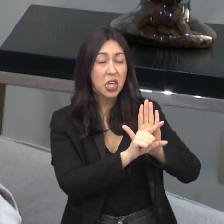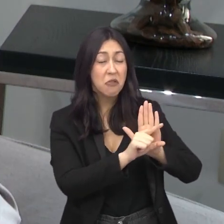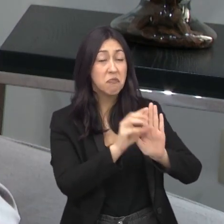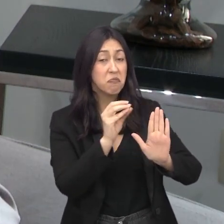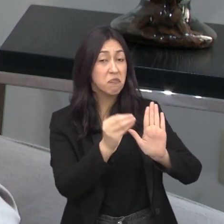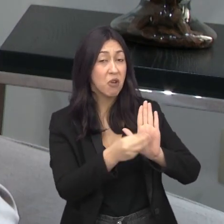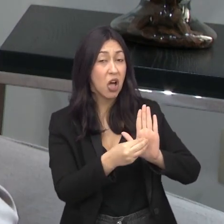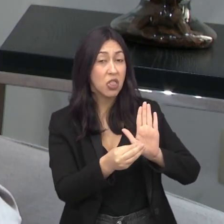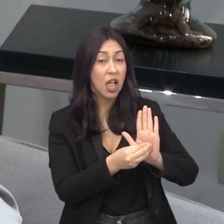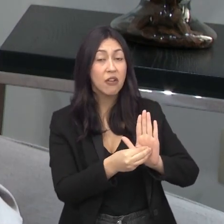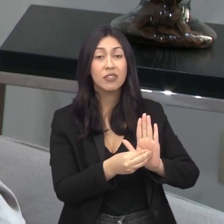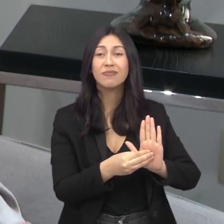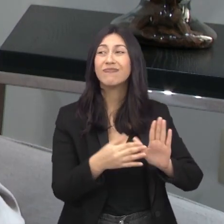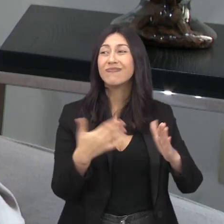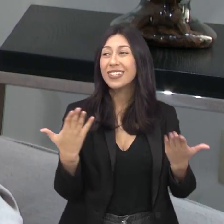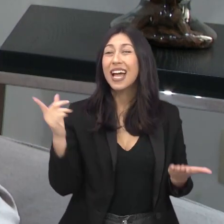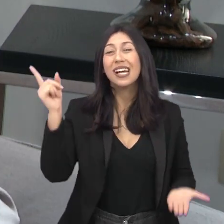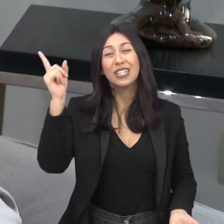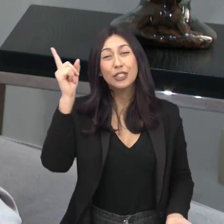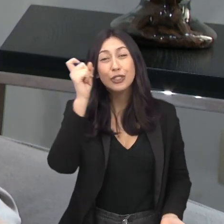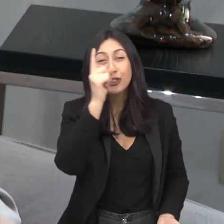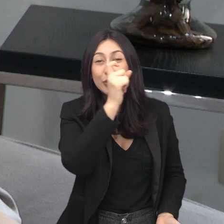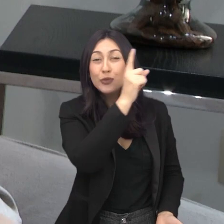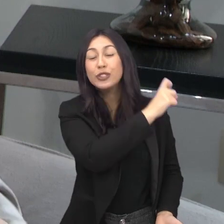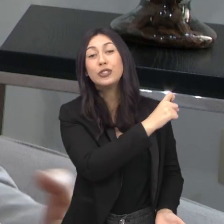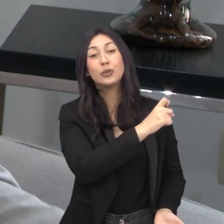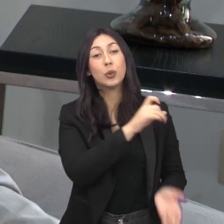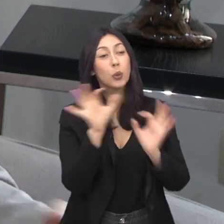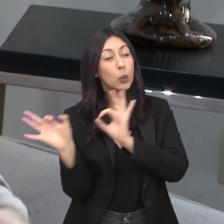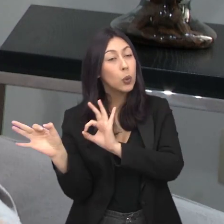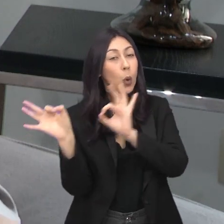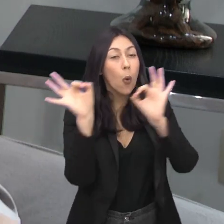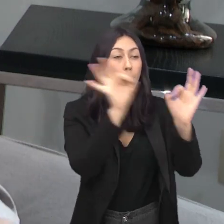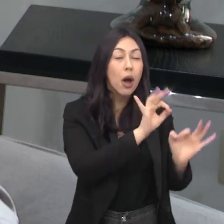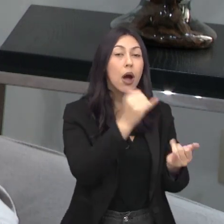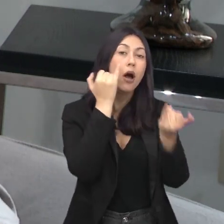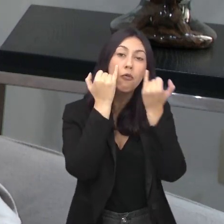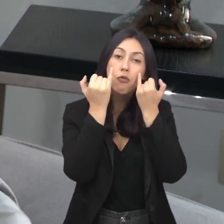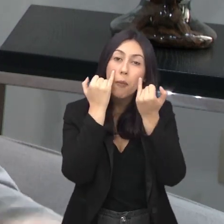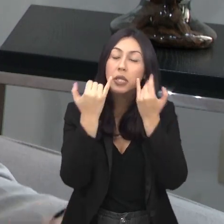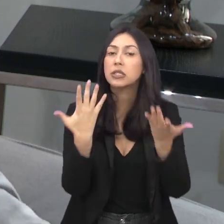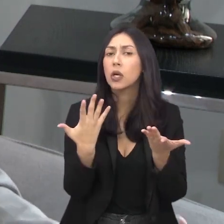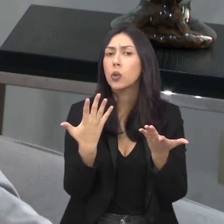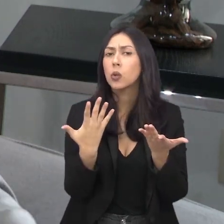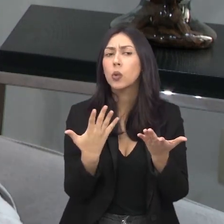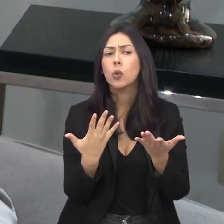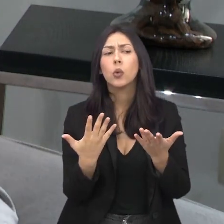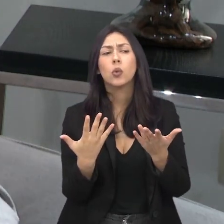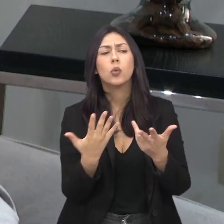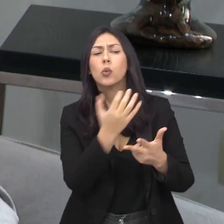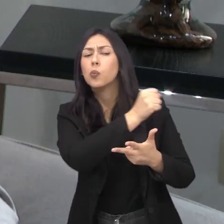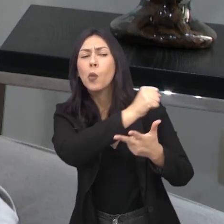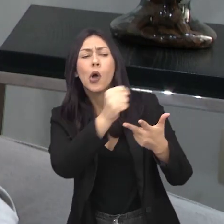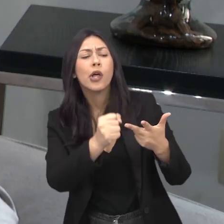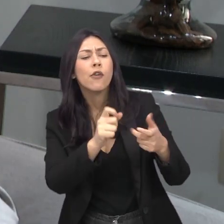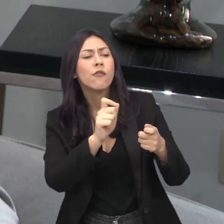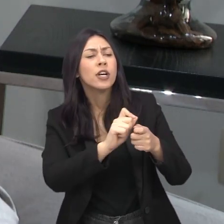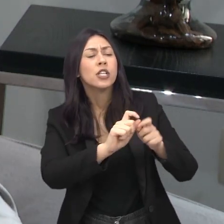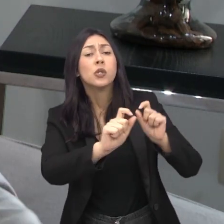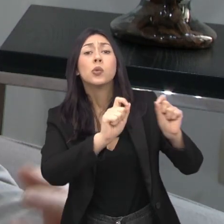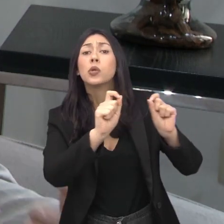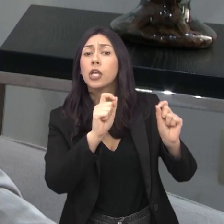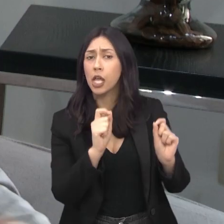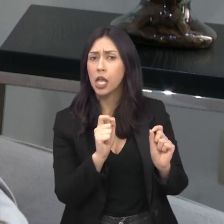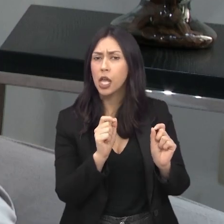por decurso legal, nós tínhamos muitas dificuldades para ter acesso à informação, a saber o que o poder público estava fazendo,